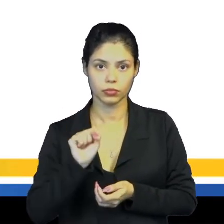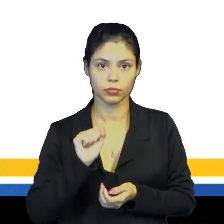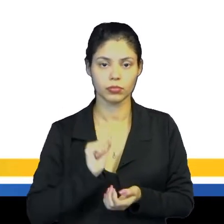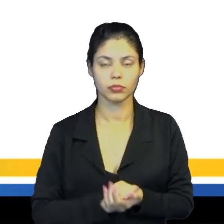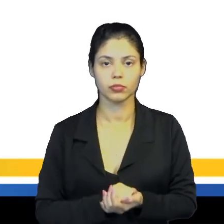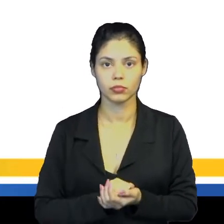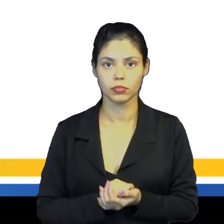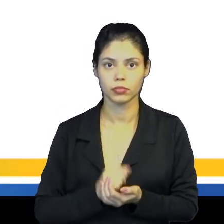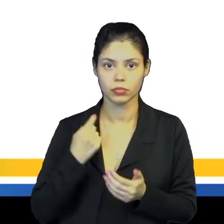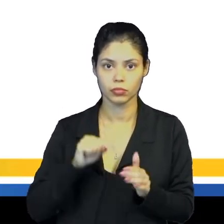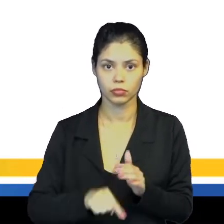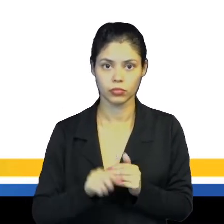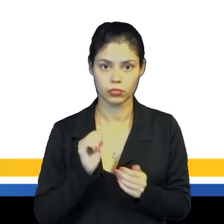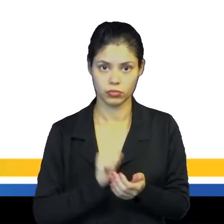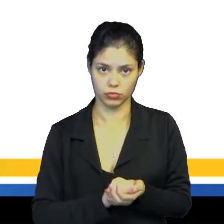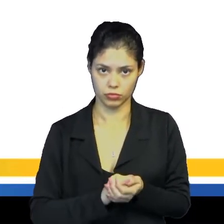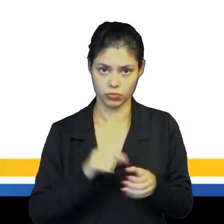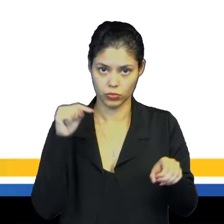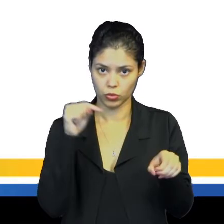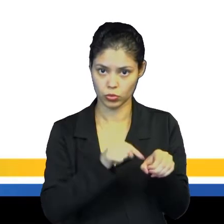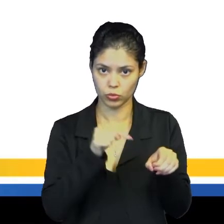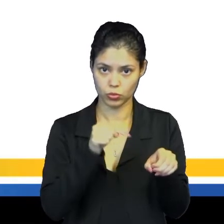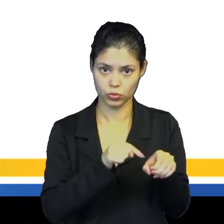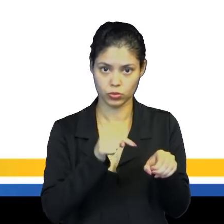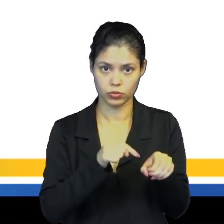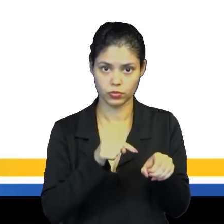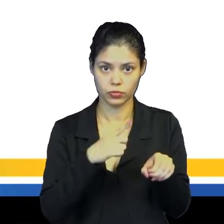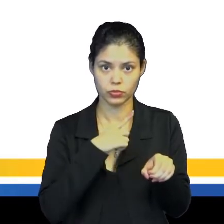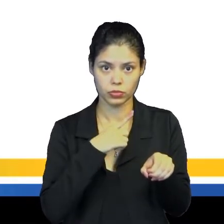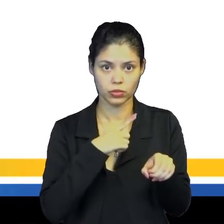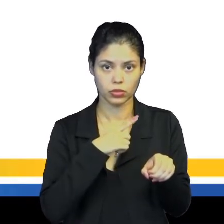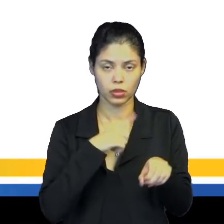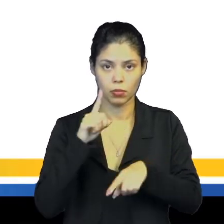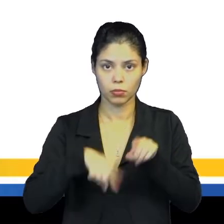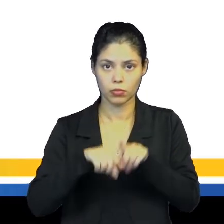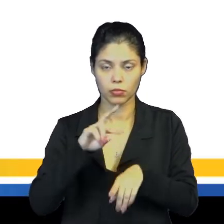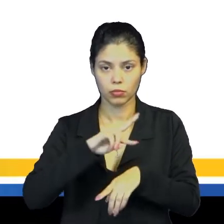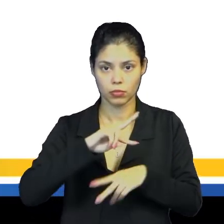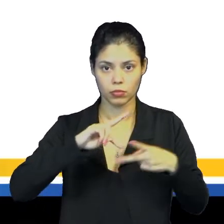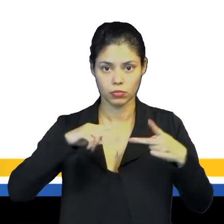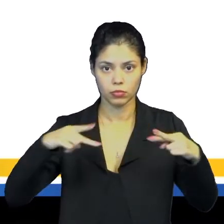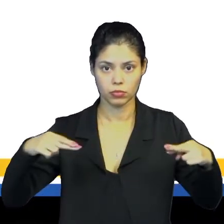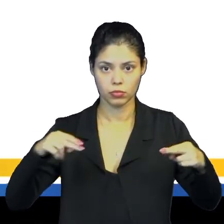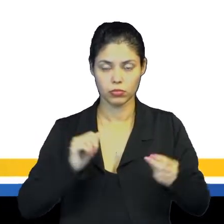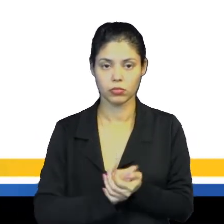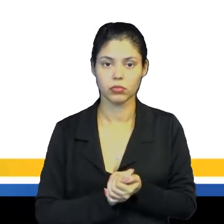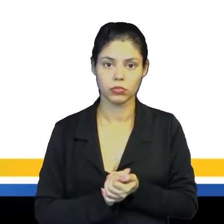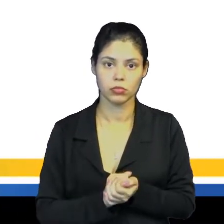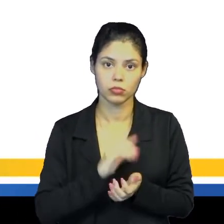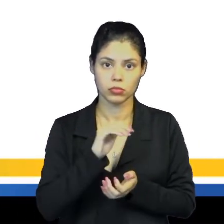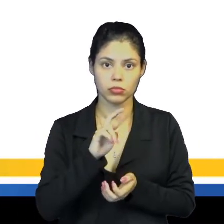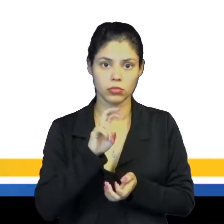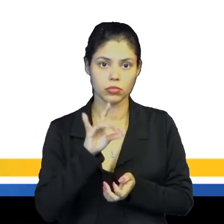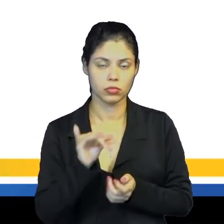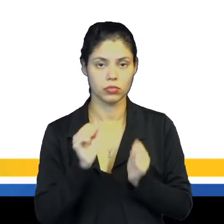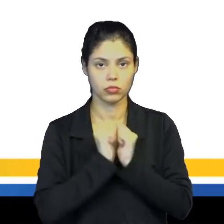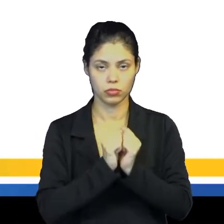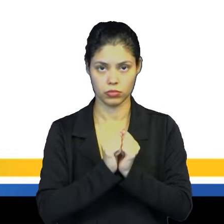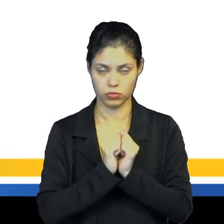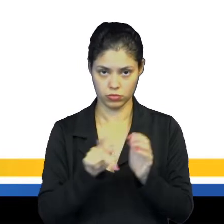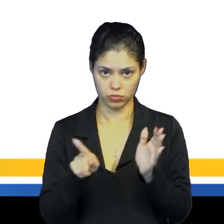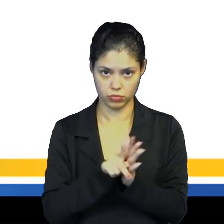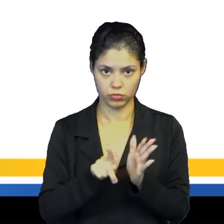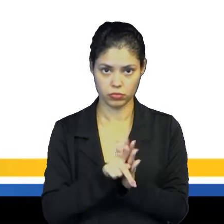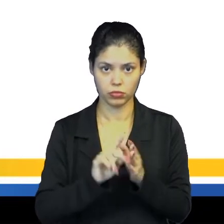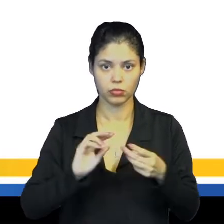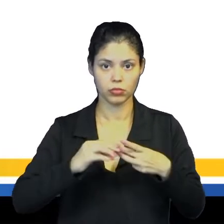acrossoma. Dentro da cabeça tem um núcleo. Dentro desse núcleo, então, tem o material genético. Tem centríolos também, que fazem parte da constituição